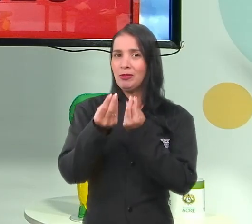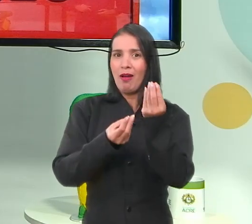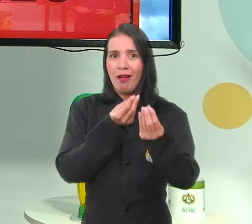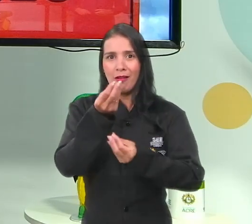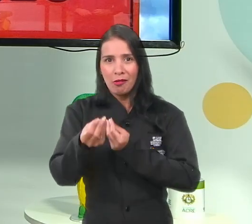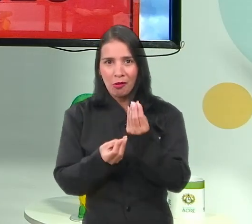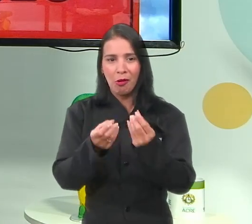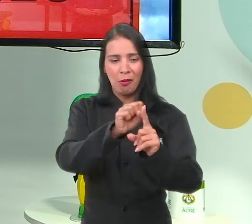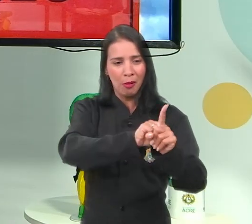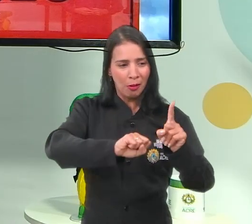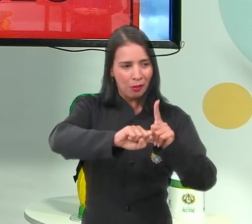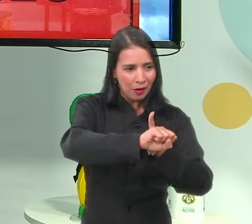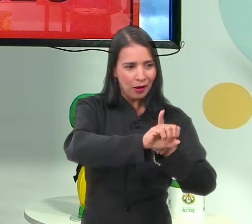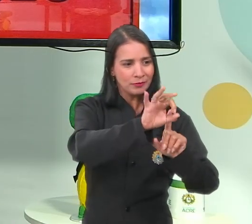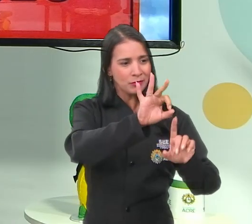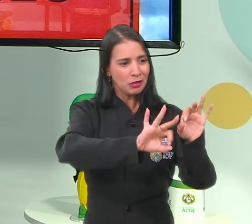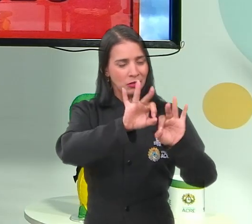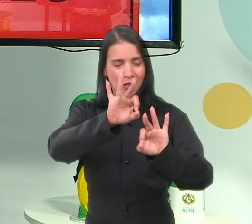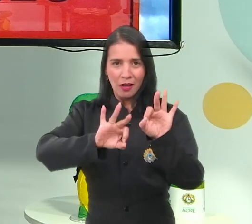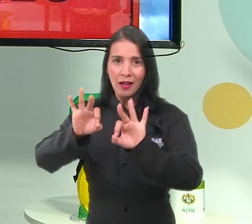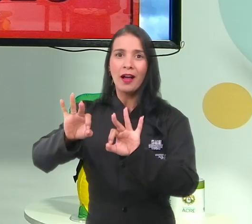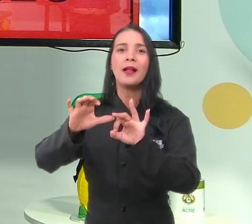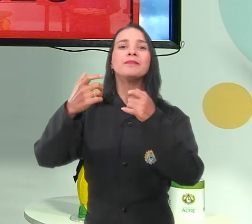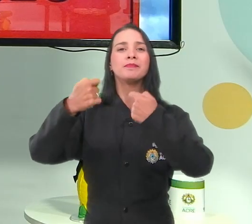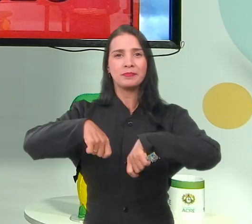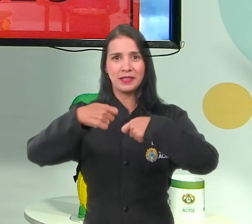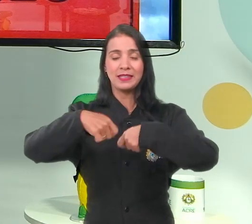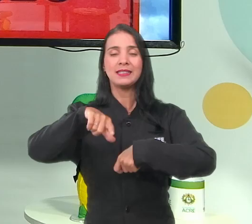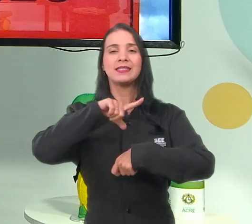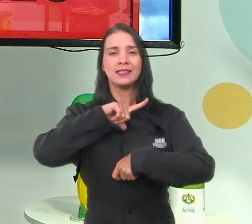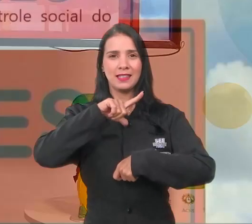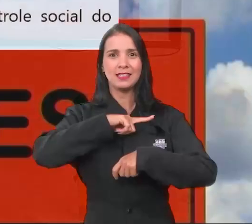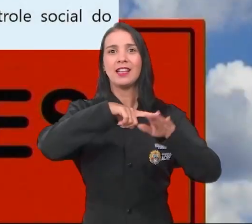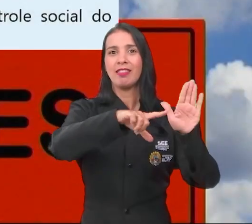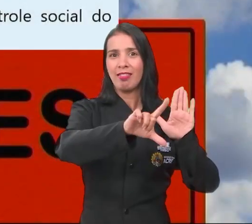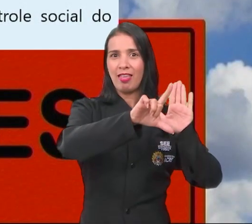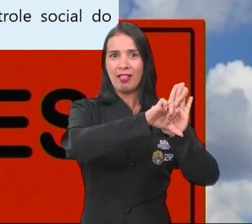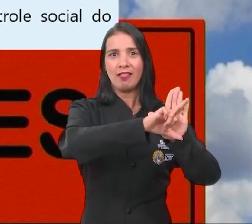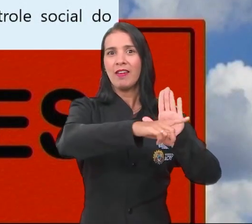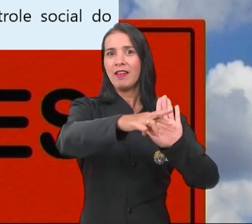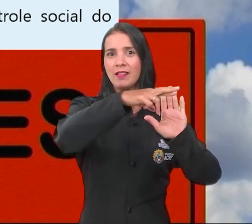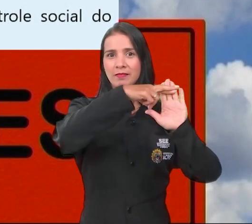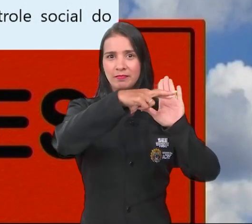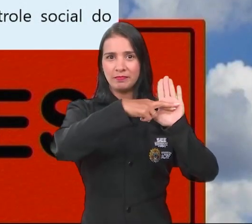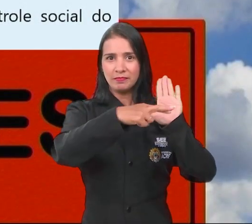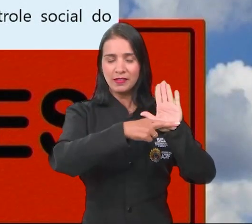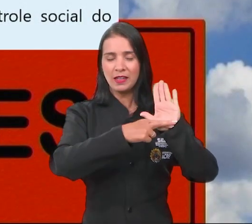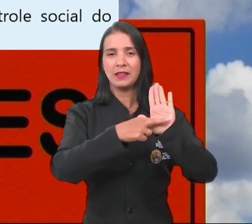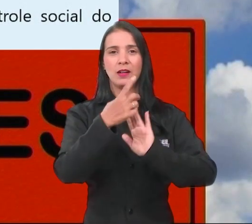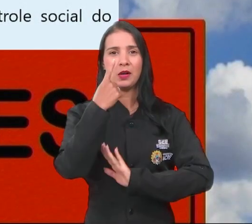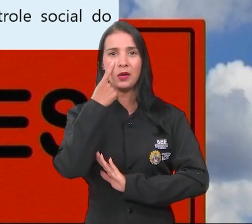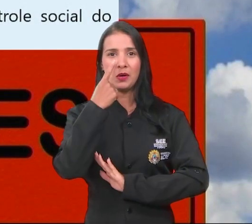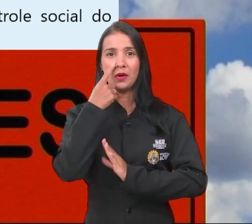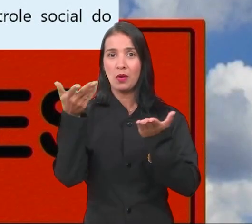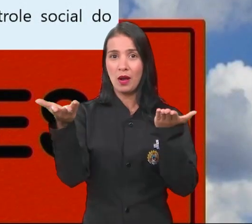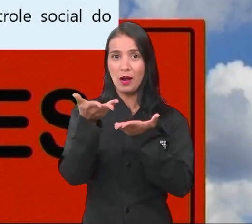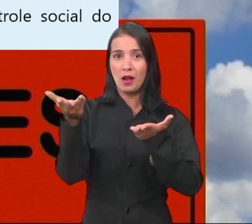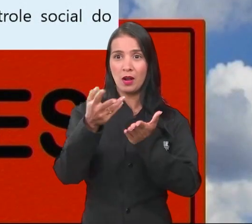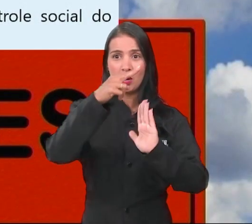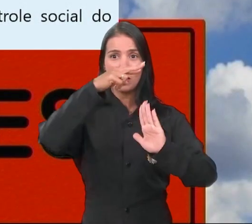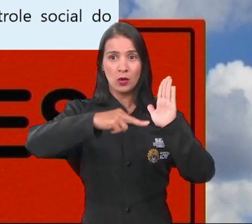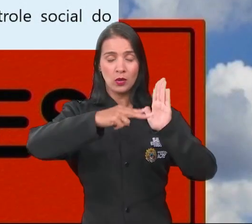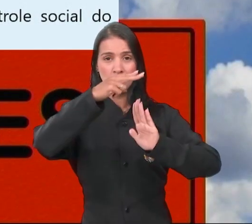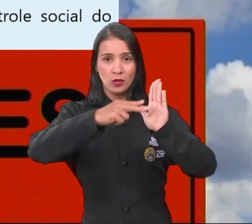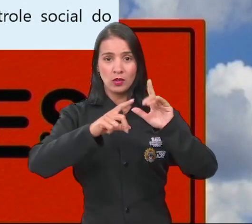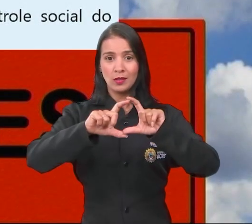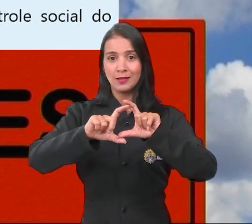uma sociedade em que as regras elas sejam ausentes. Agora eu vou fazer aqui a leitura de uma observação,